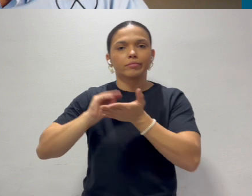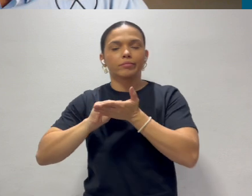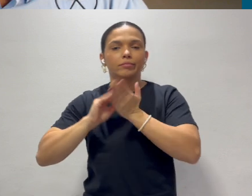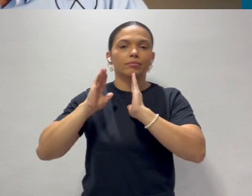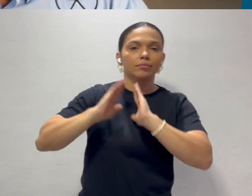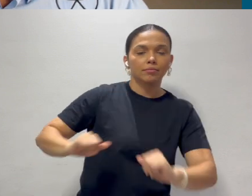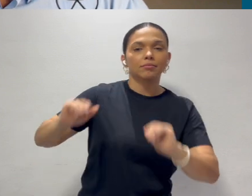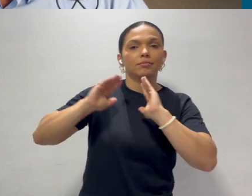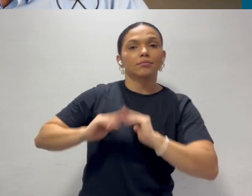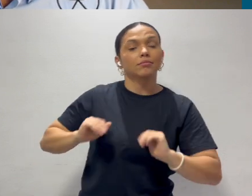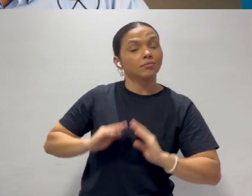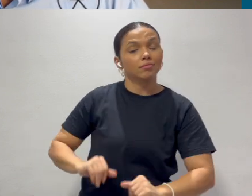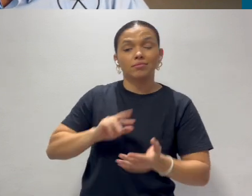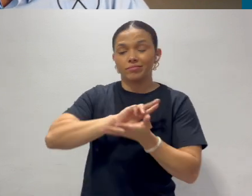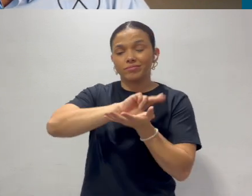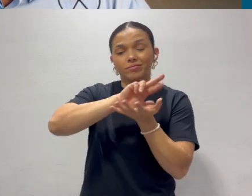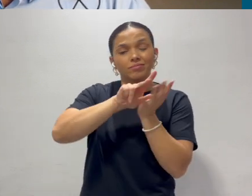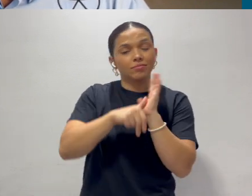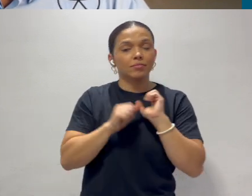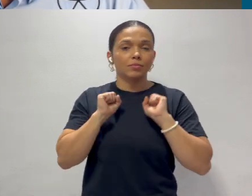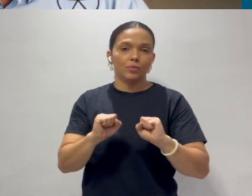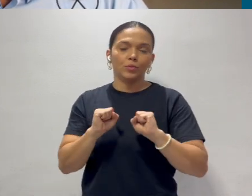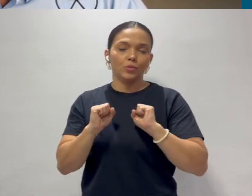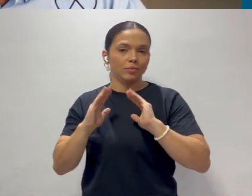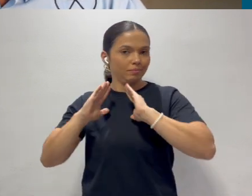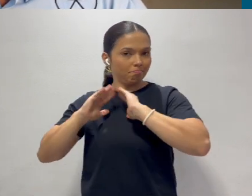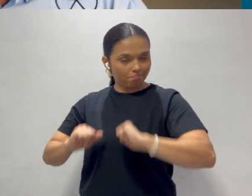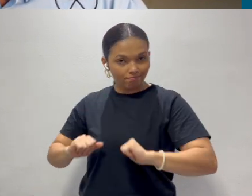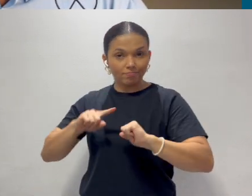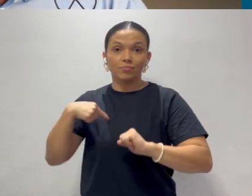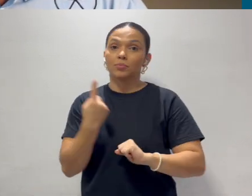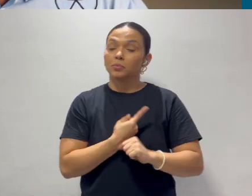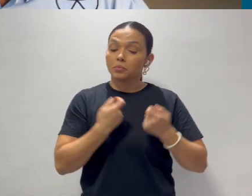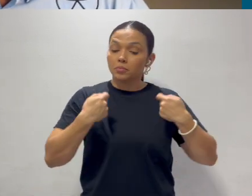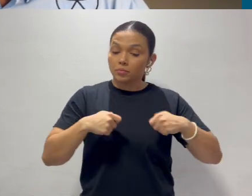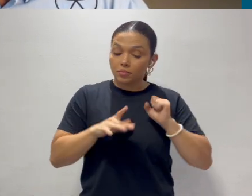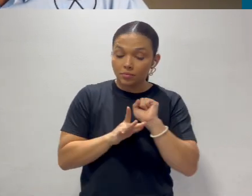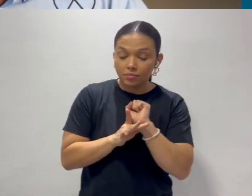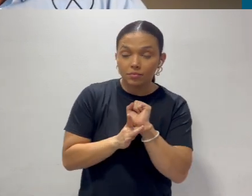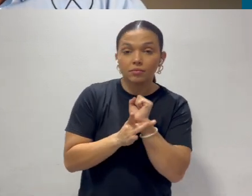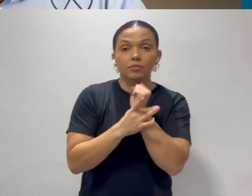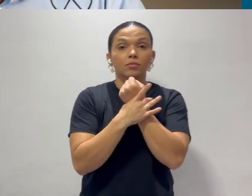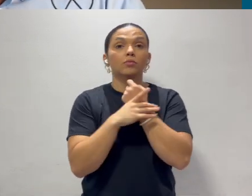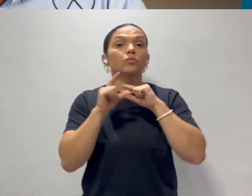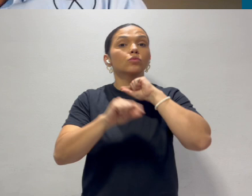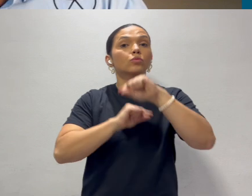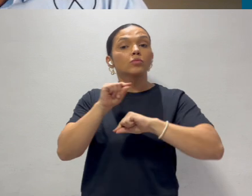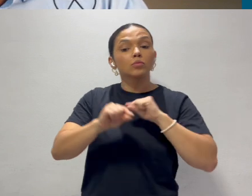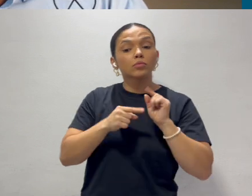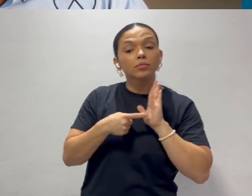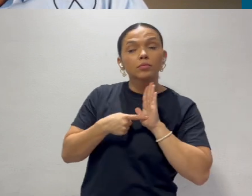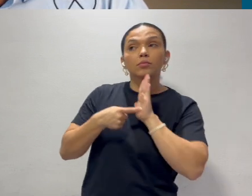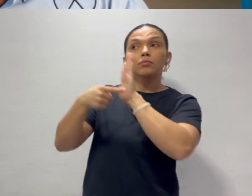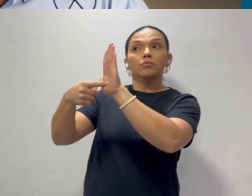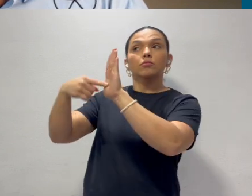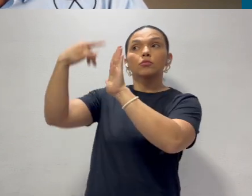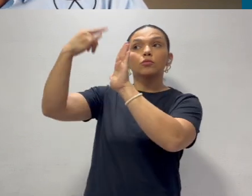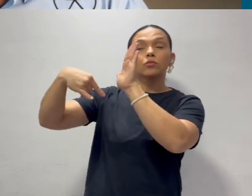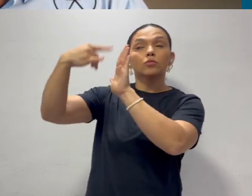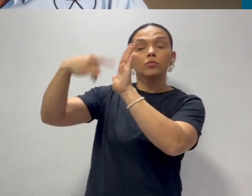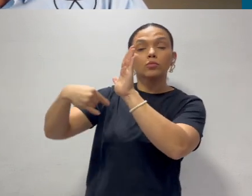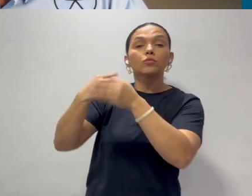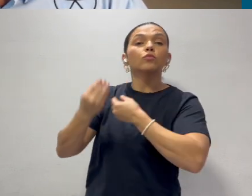num processo, várias coisas o INSS pode solicitar. Então, a gente tem que ter uma segurança muito grande no que apresentar e